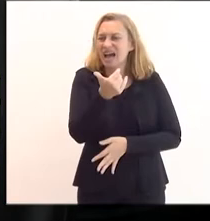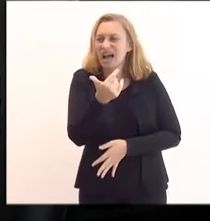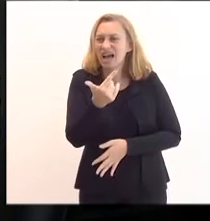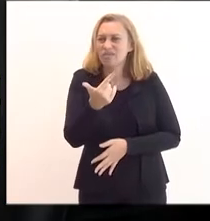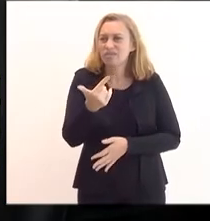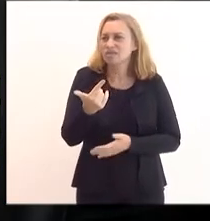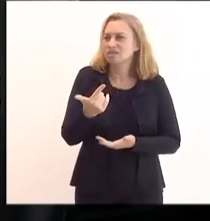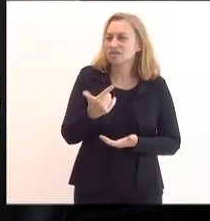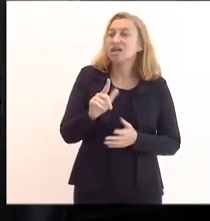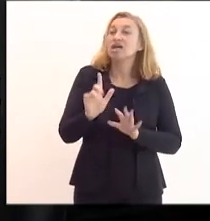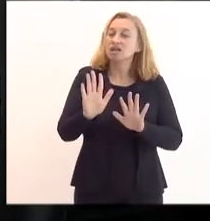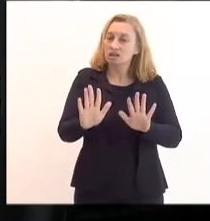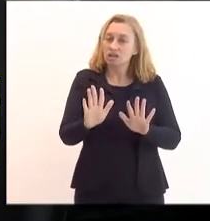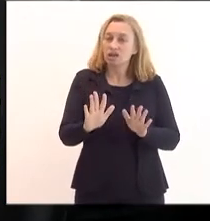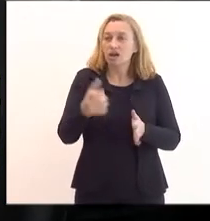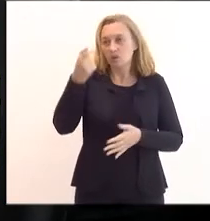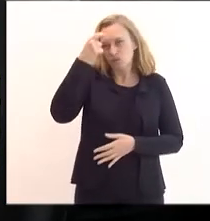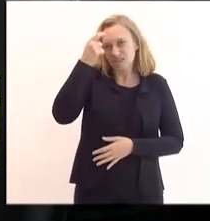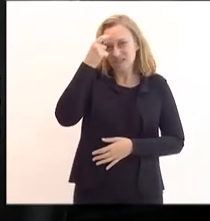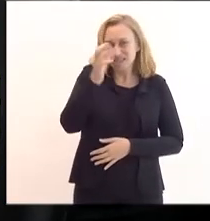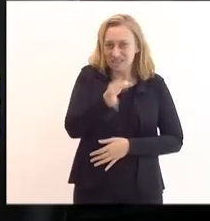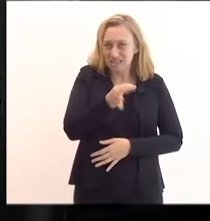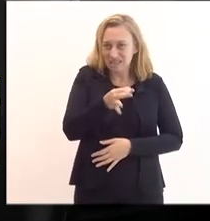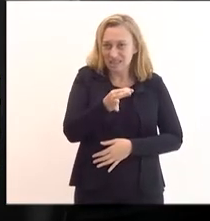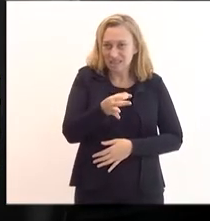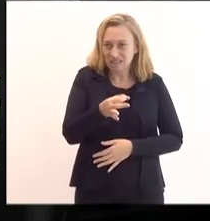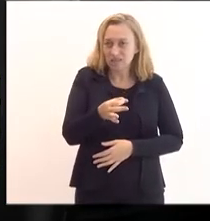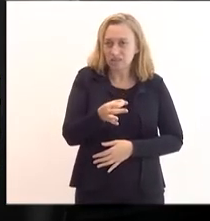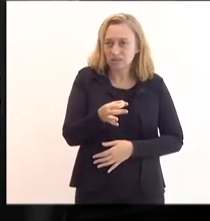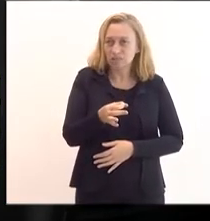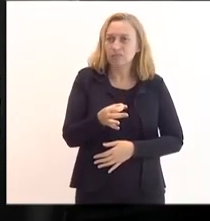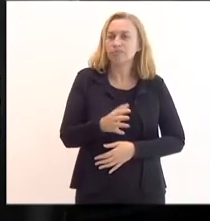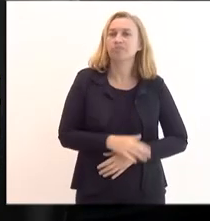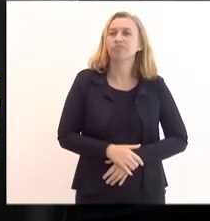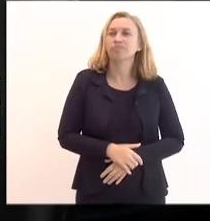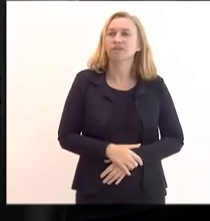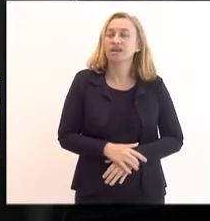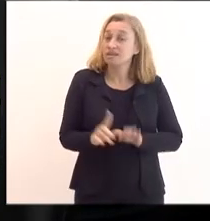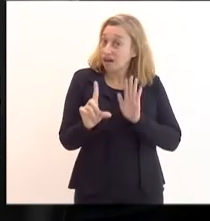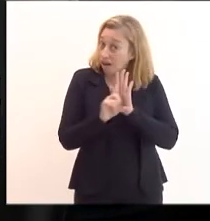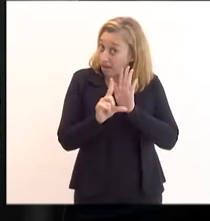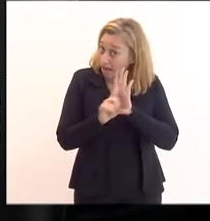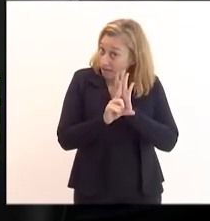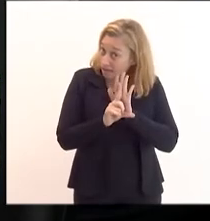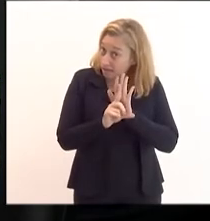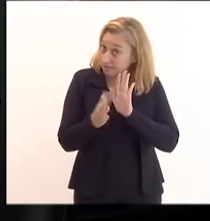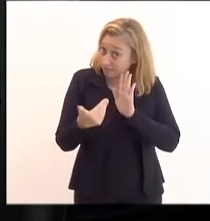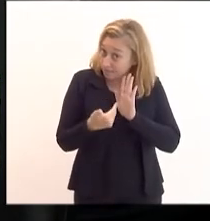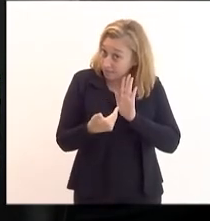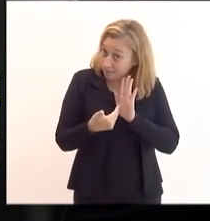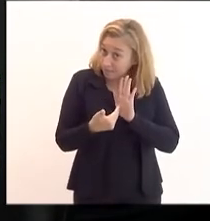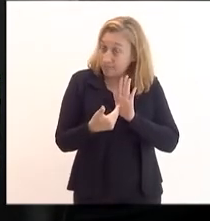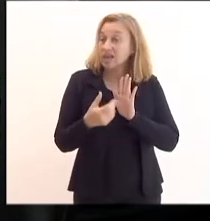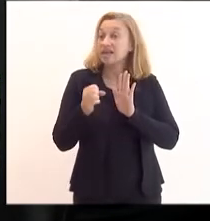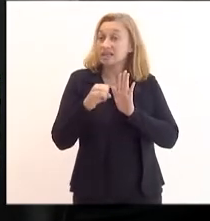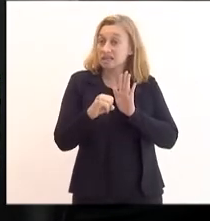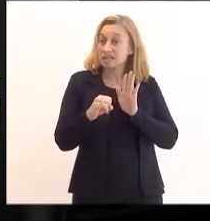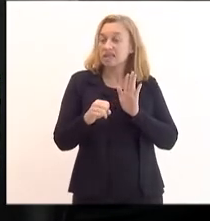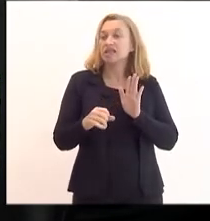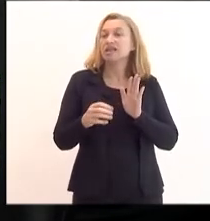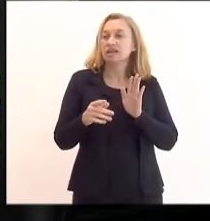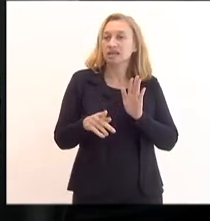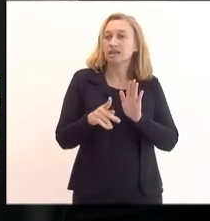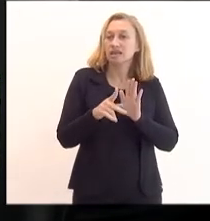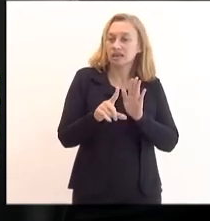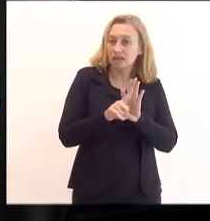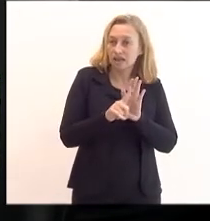disso? A única consequência prática é que, através dessa lei que venha a se tornar que lei, diga que é perigoso. Que diga